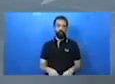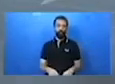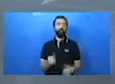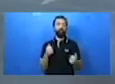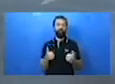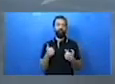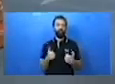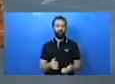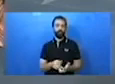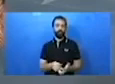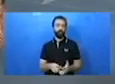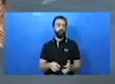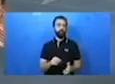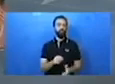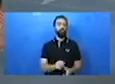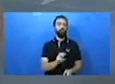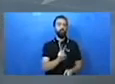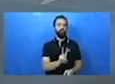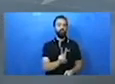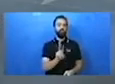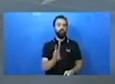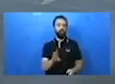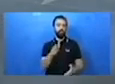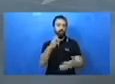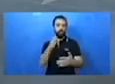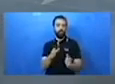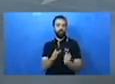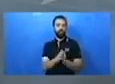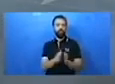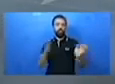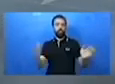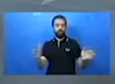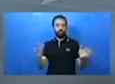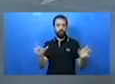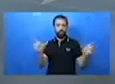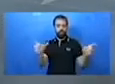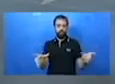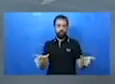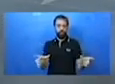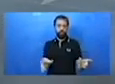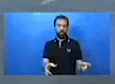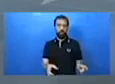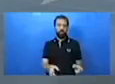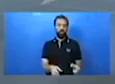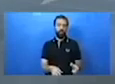Isso aí. 24 palitos, metade, dividir por 2, divido pelo de baixo. Eu tenho